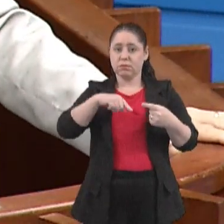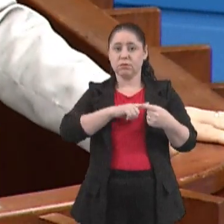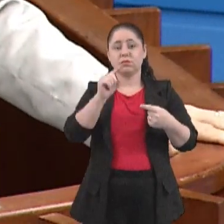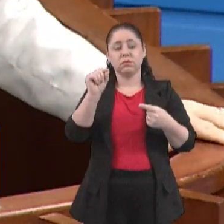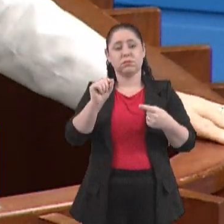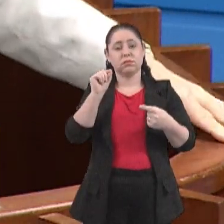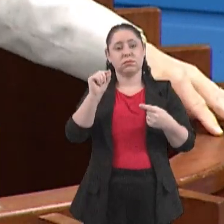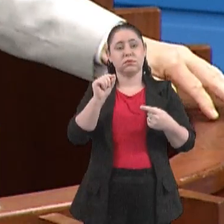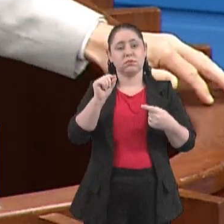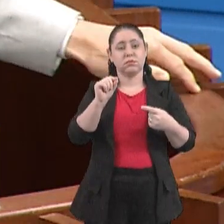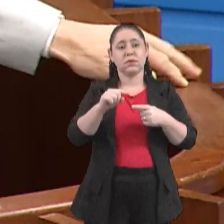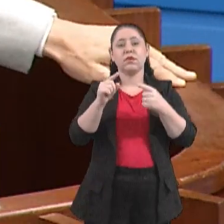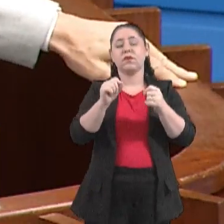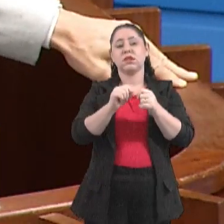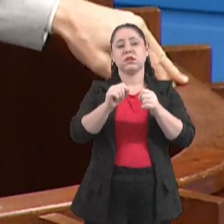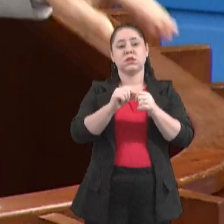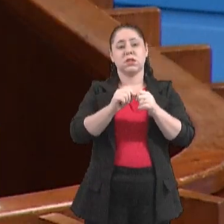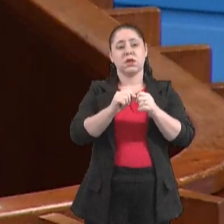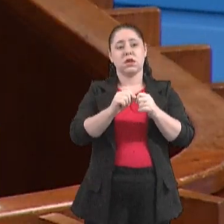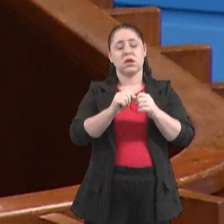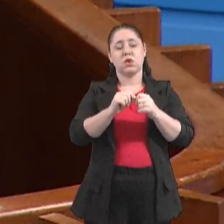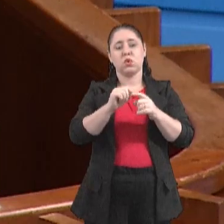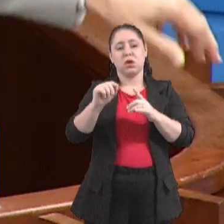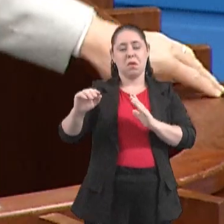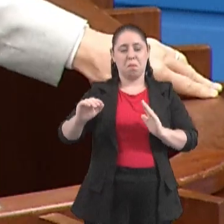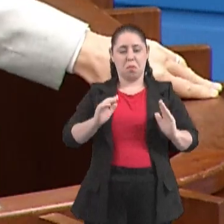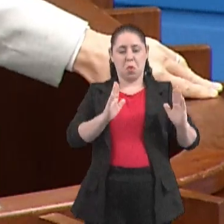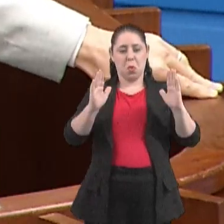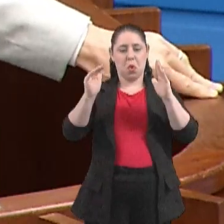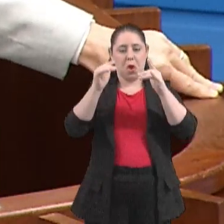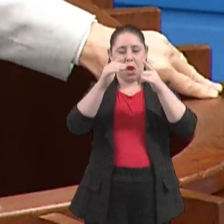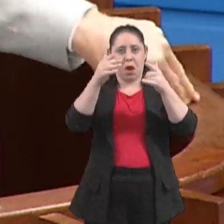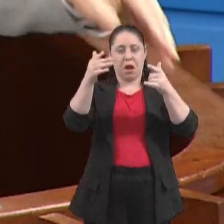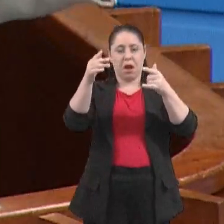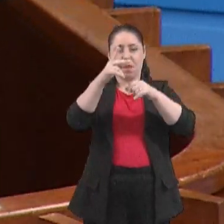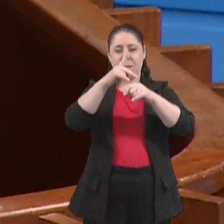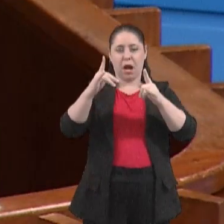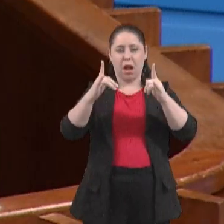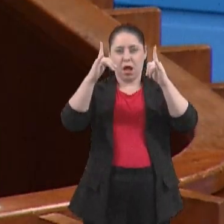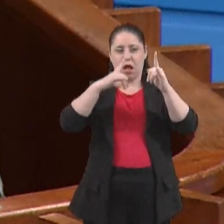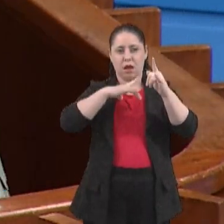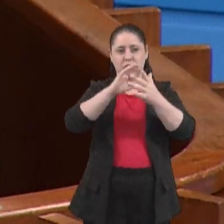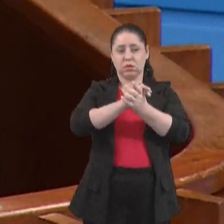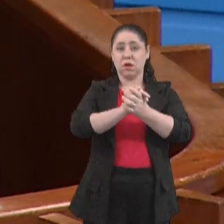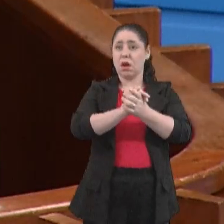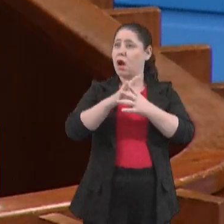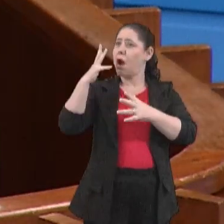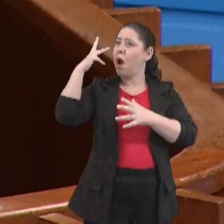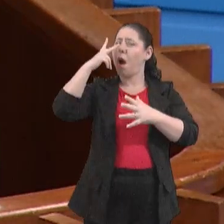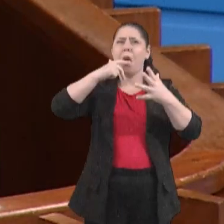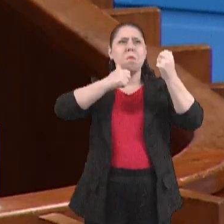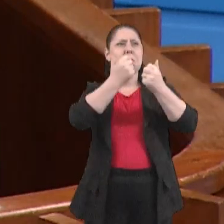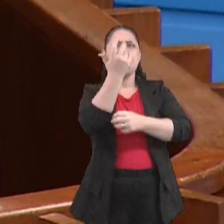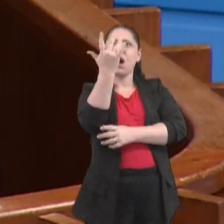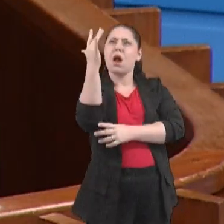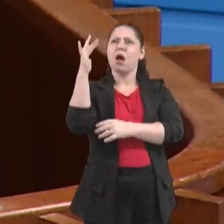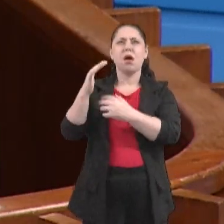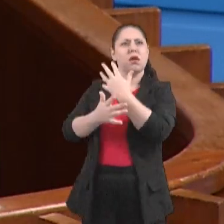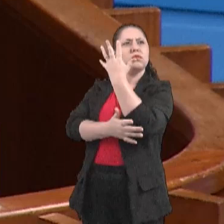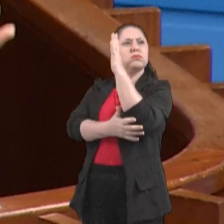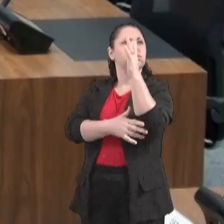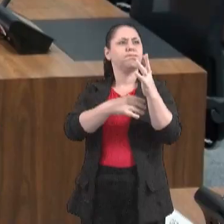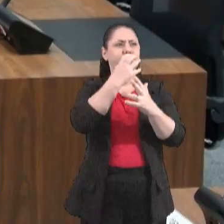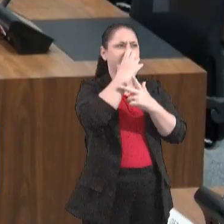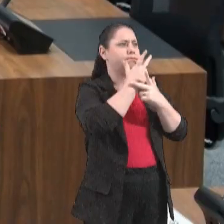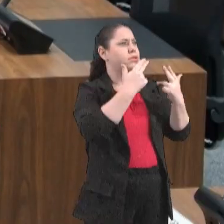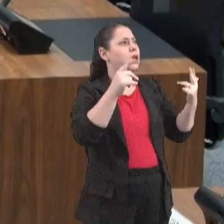sobre, vai se fazer um palácio aqui. Ele falou, não, o palácio aqui É isso aqui, essa vegetação, essa natureza.